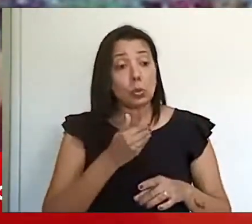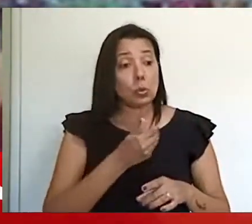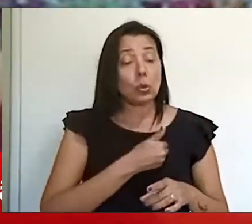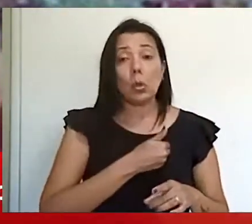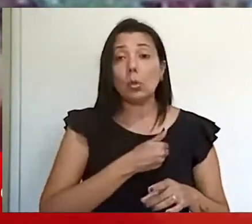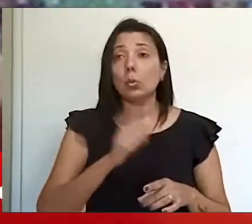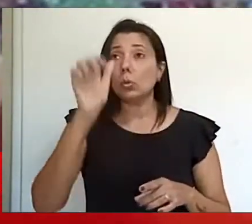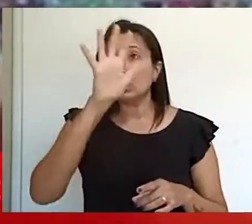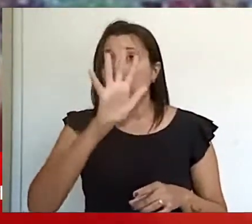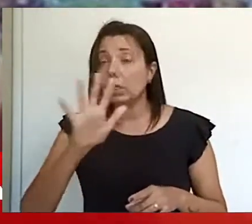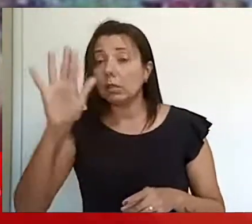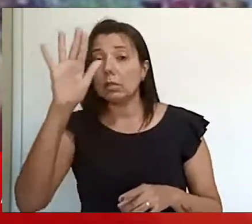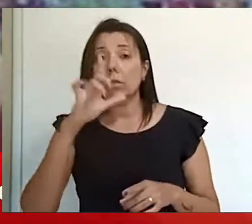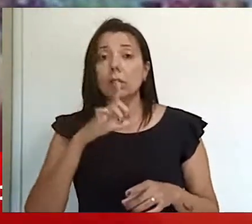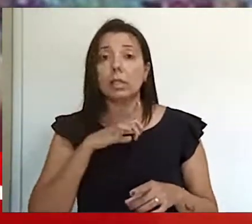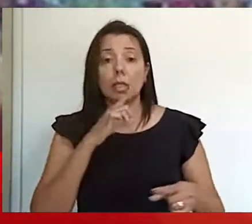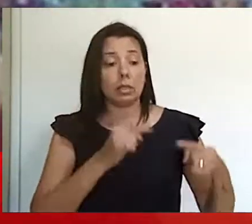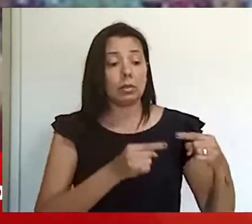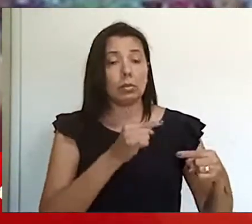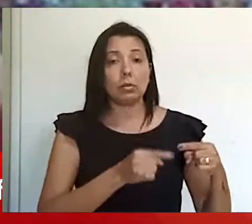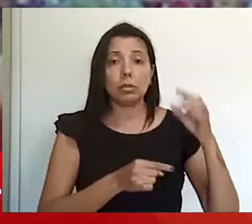tem discutido,